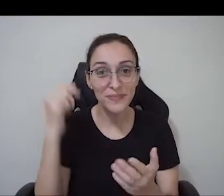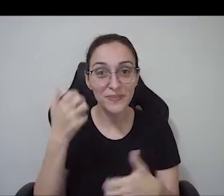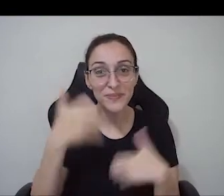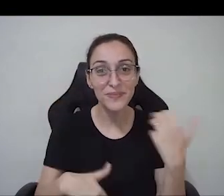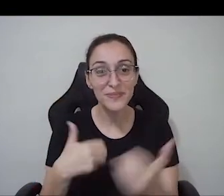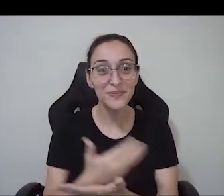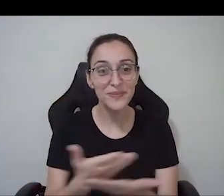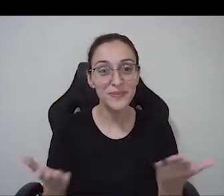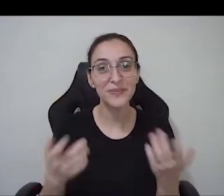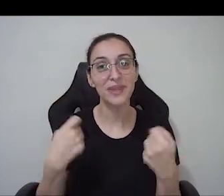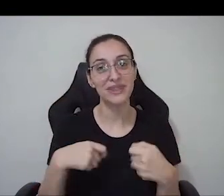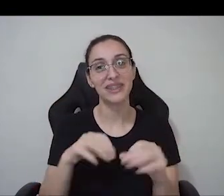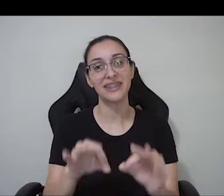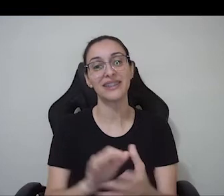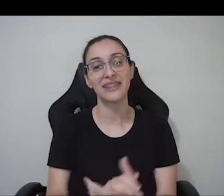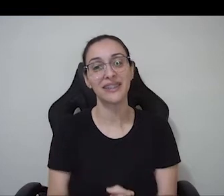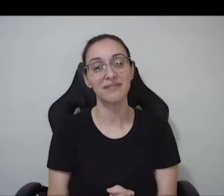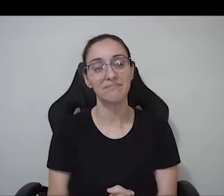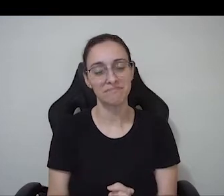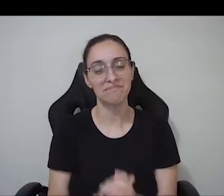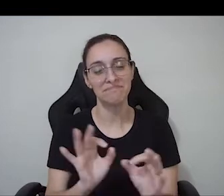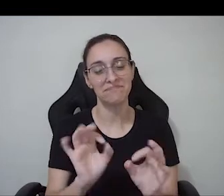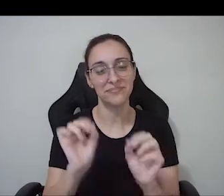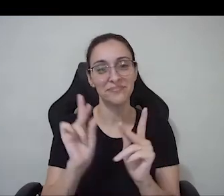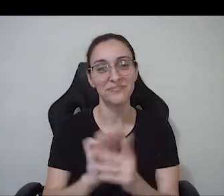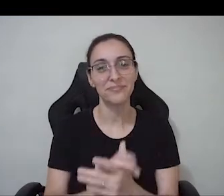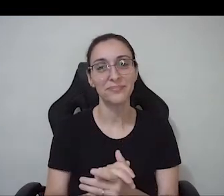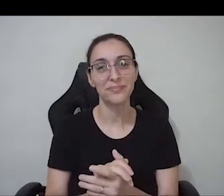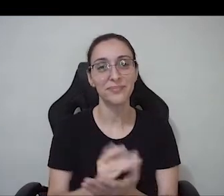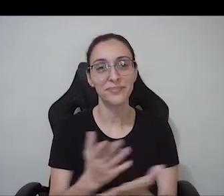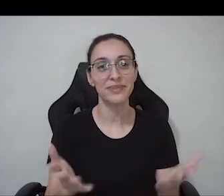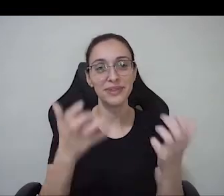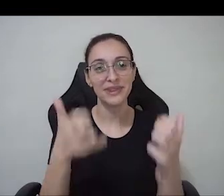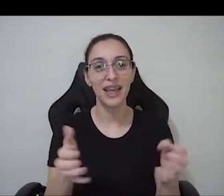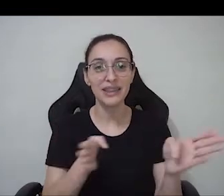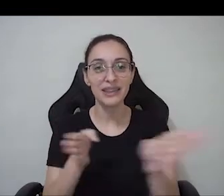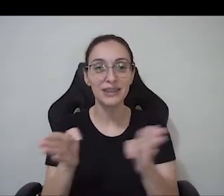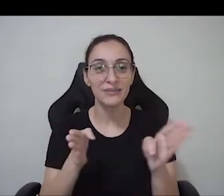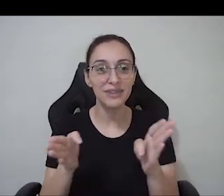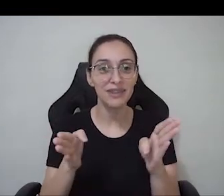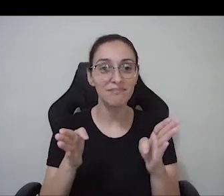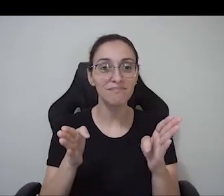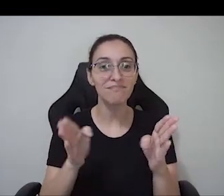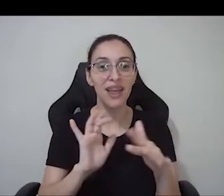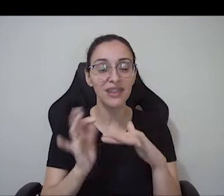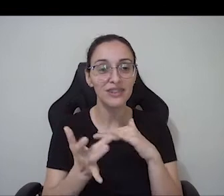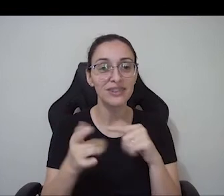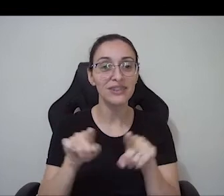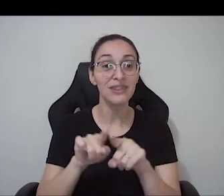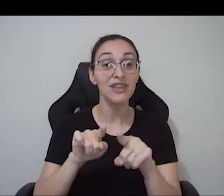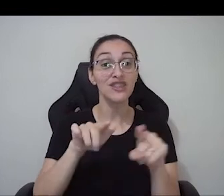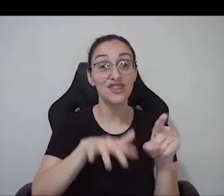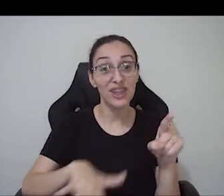que a gente precisa falar, o que precisa ser dito. Vamos falar sobre acessibilidade nas redes e um panorama geral